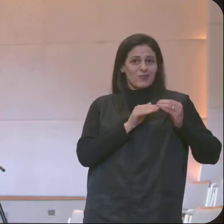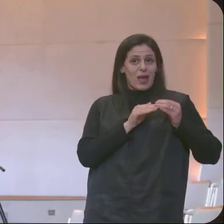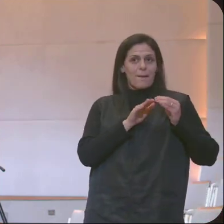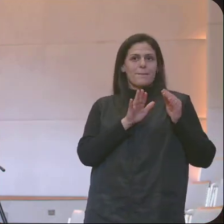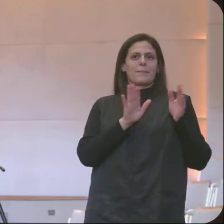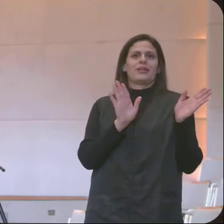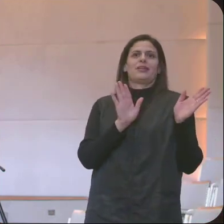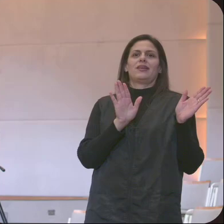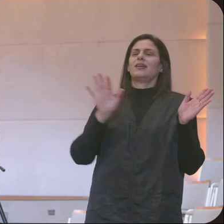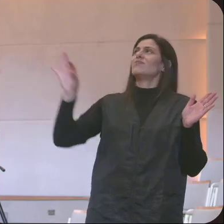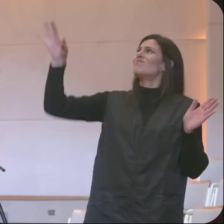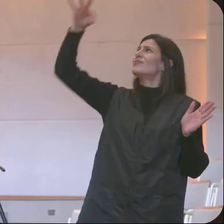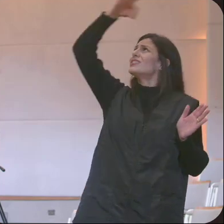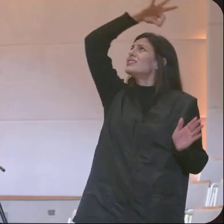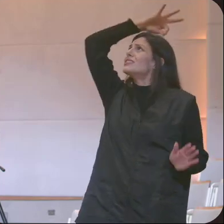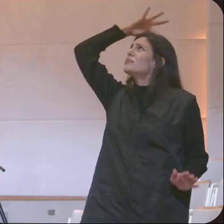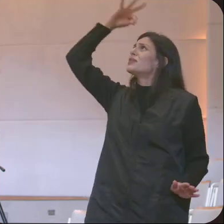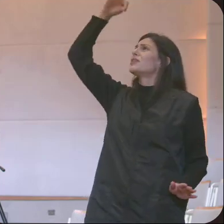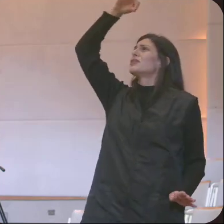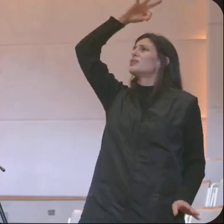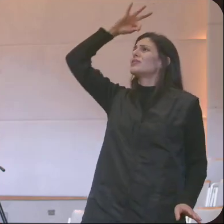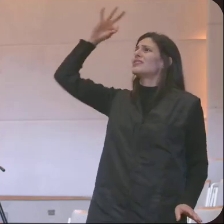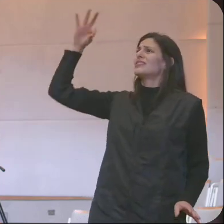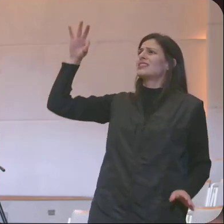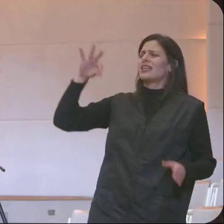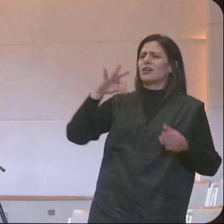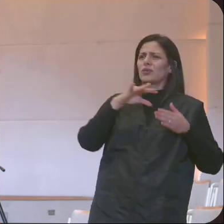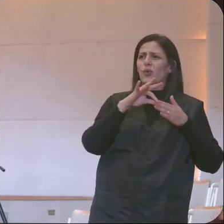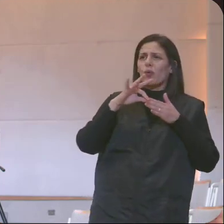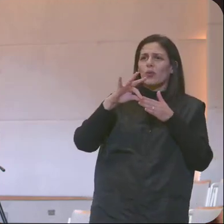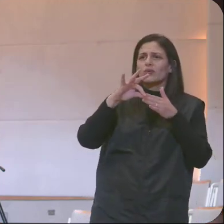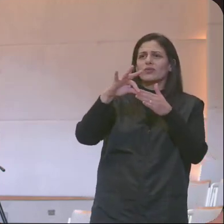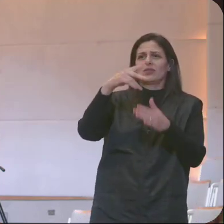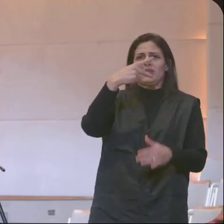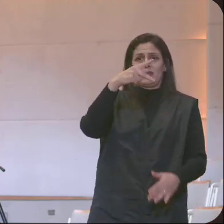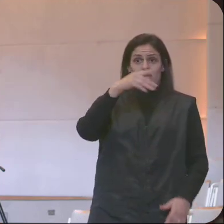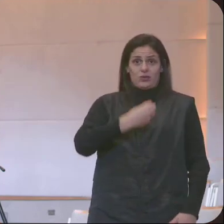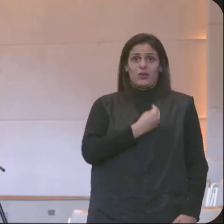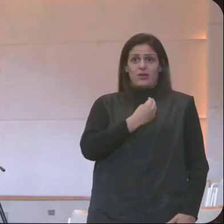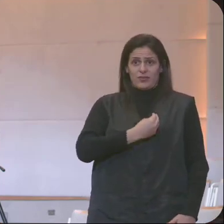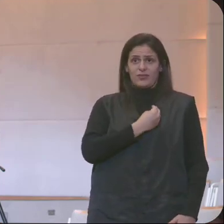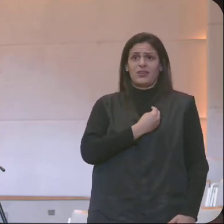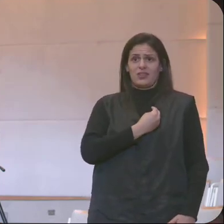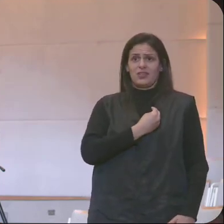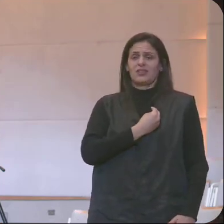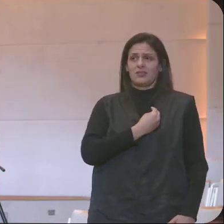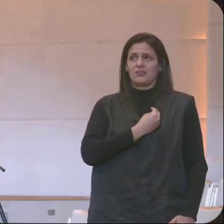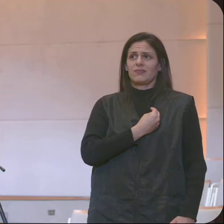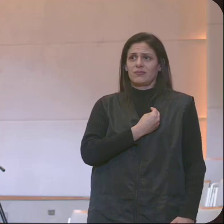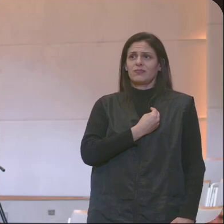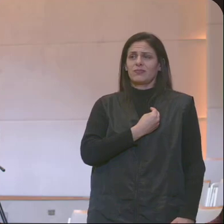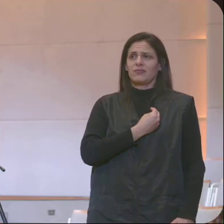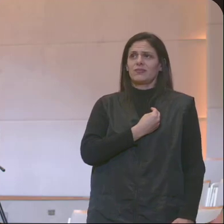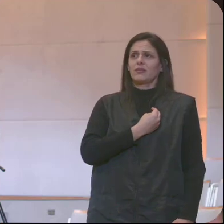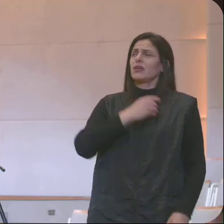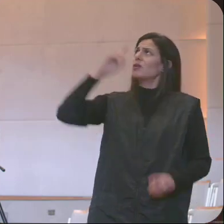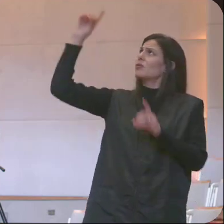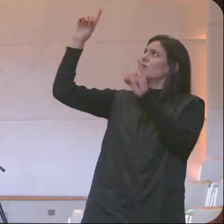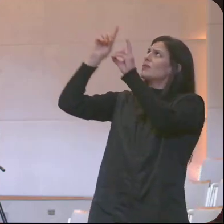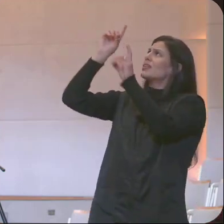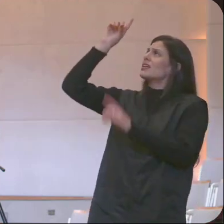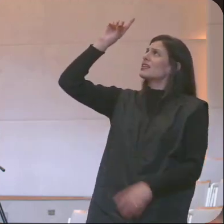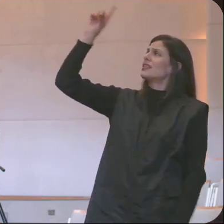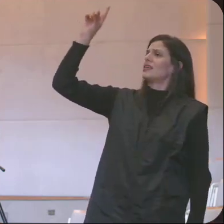Espírito Santo vai te conduzir à presença de Deus e vai te sustentar. Ele vai te dar o caminho, vai te dar o